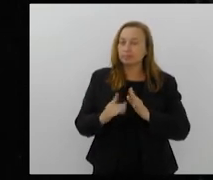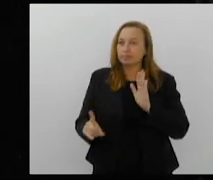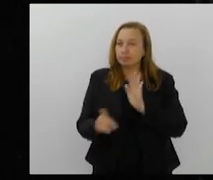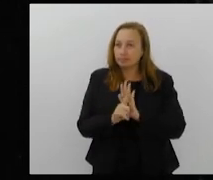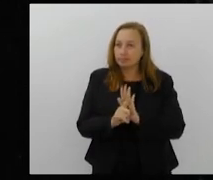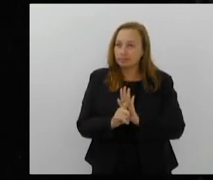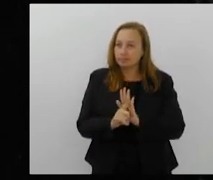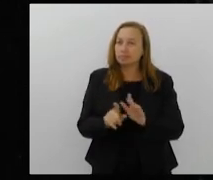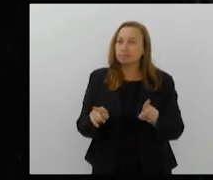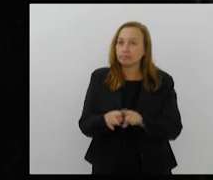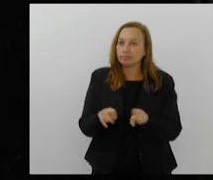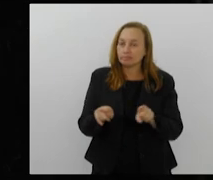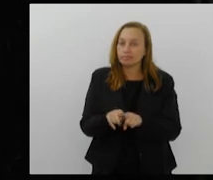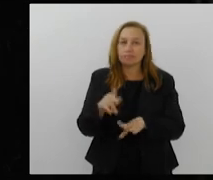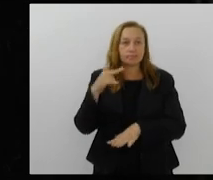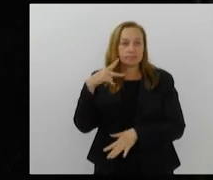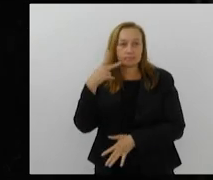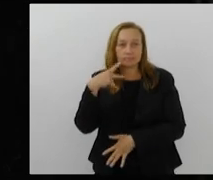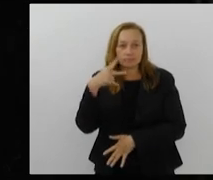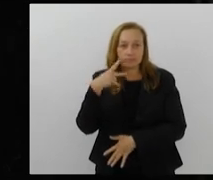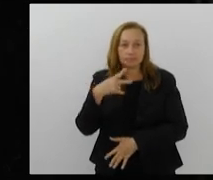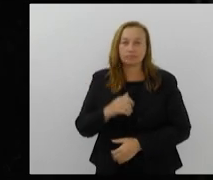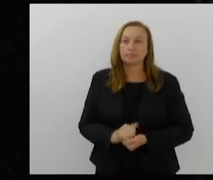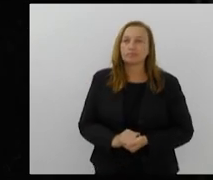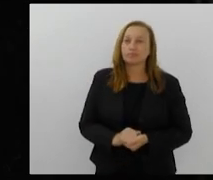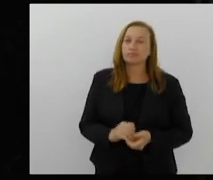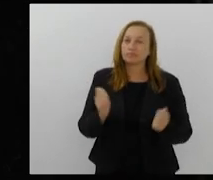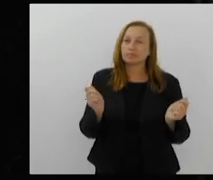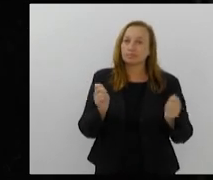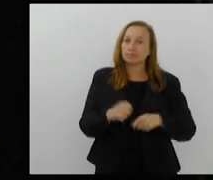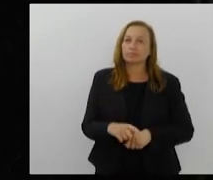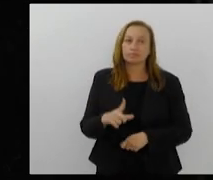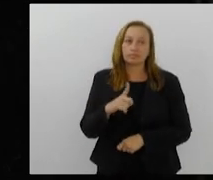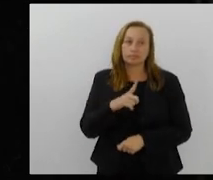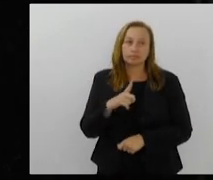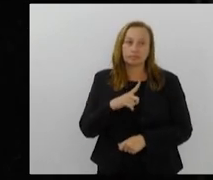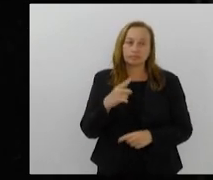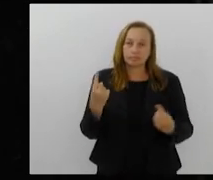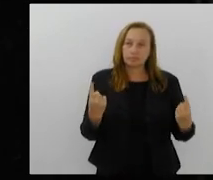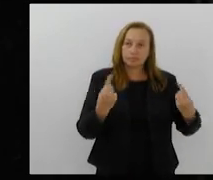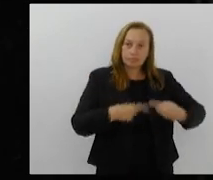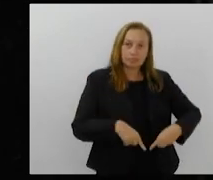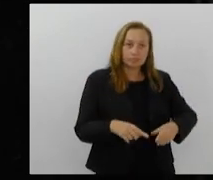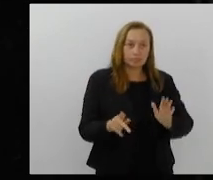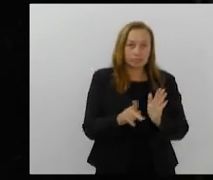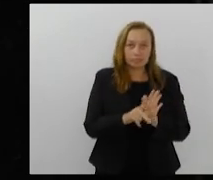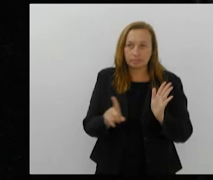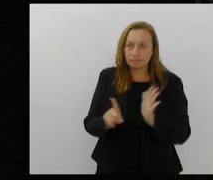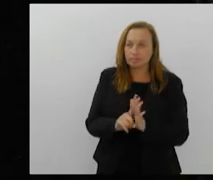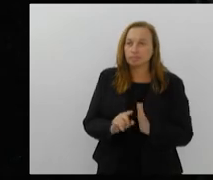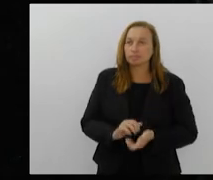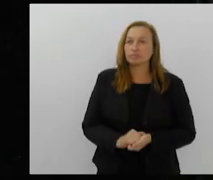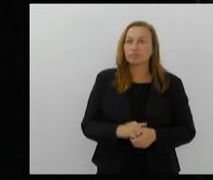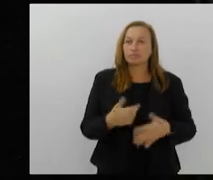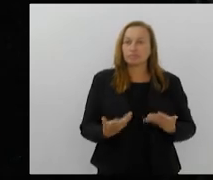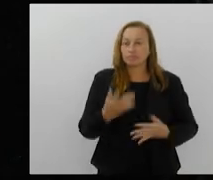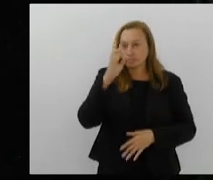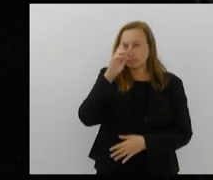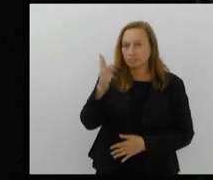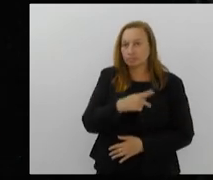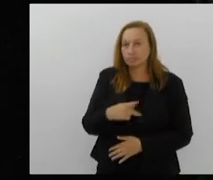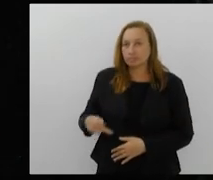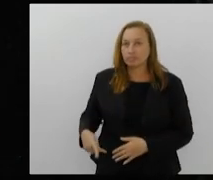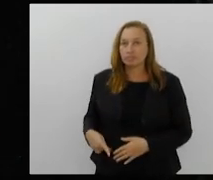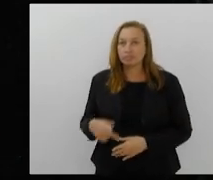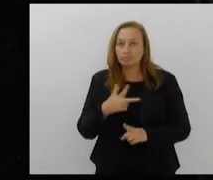sendo parlamentares, também tendo a possibilidade de disputar projetos de lei. E aí, senhor presidente, diante